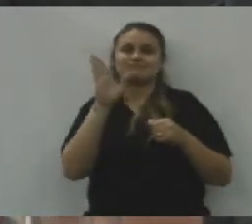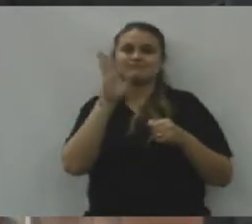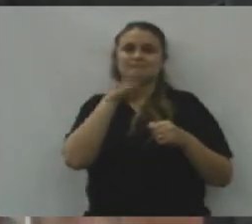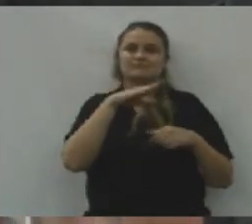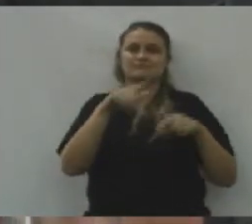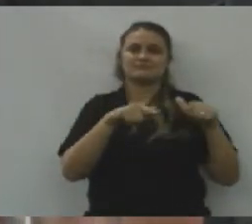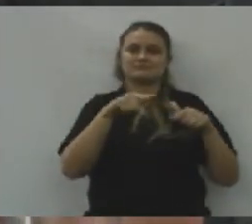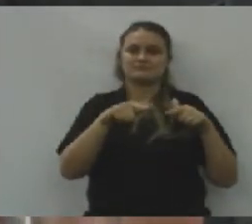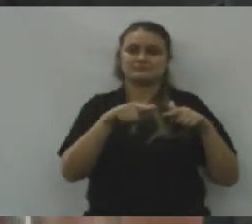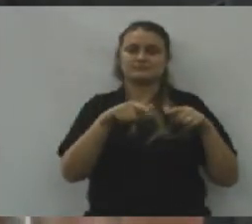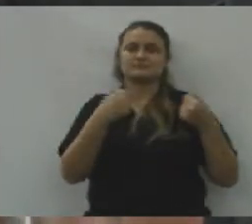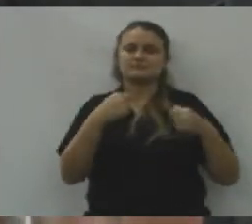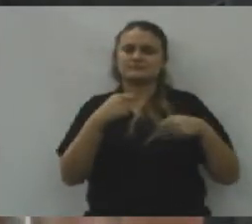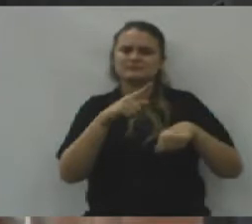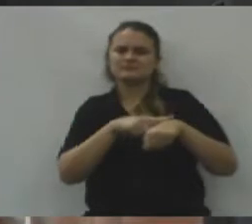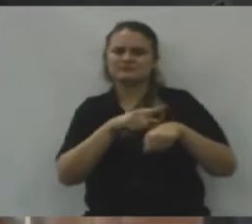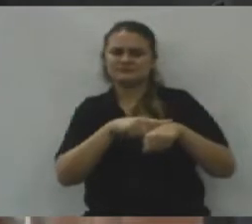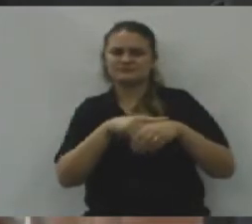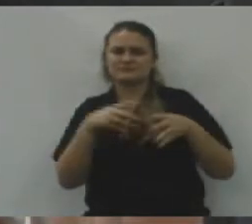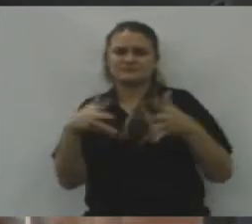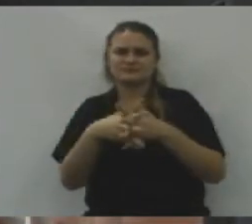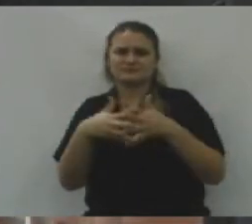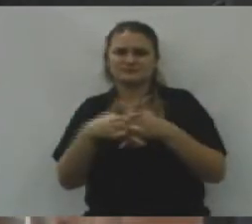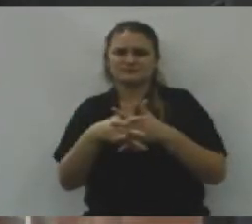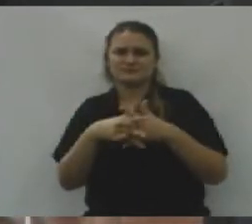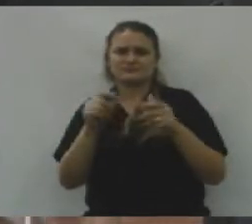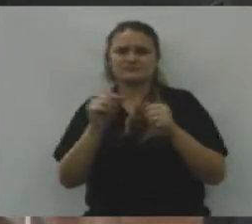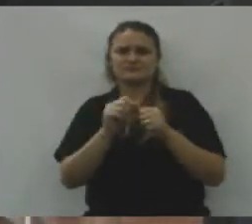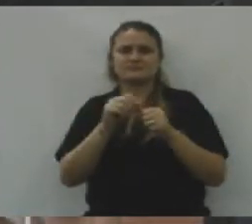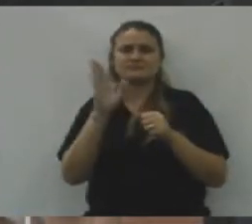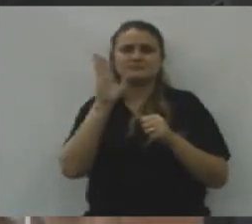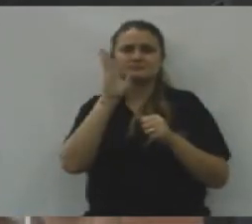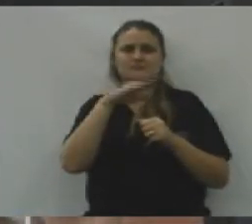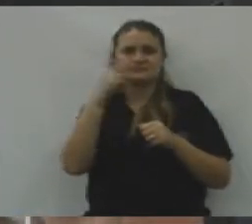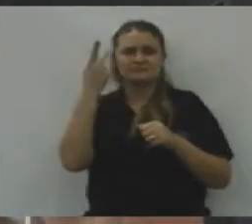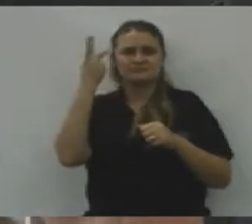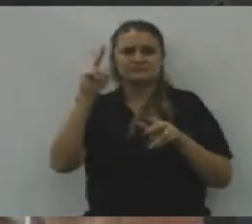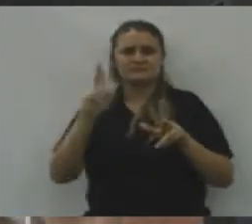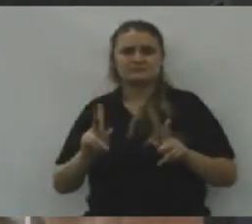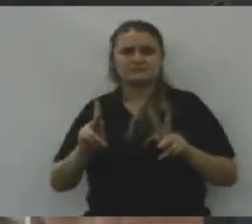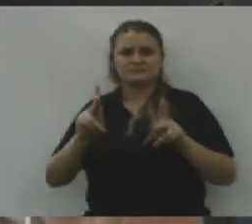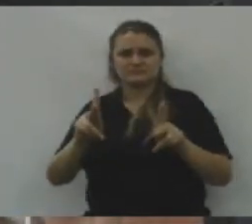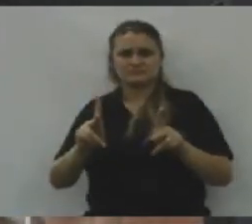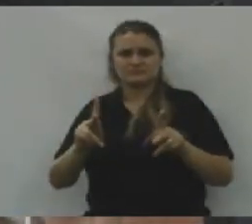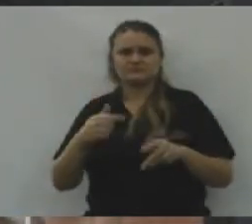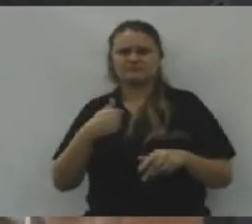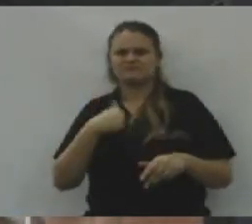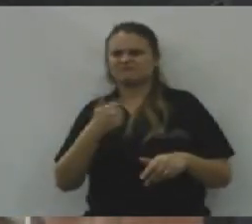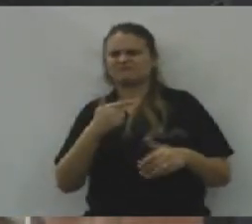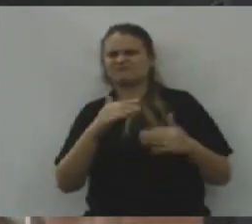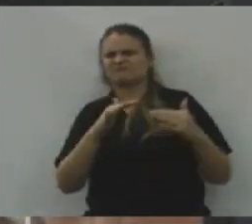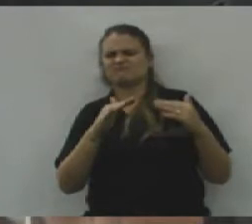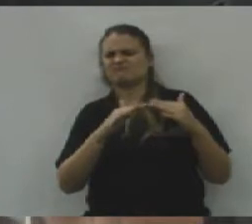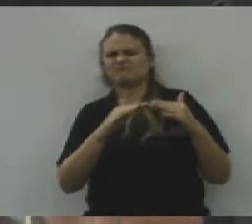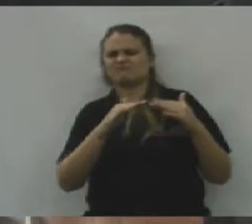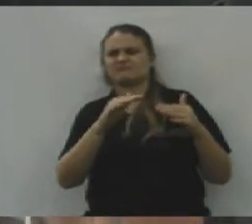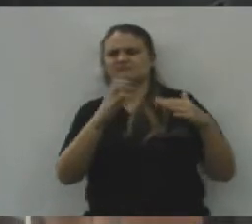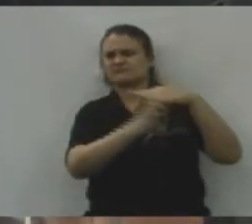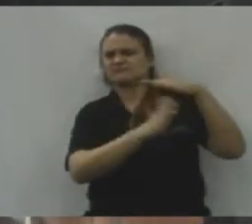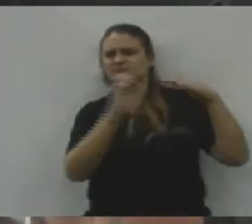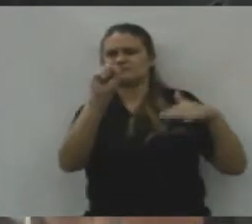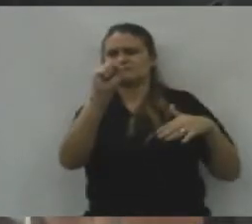outro período, isso aí que não venha a prejudicar a população. Eu não tenho nada a ver com